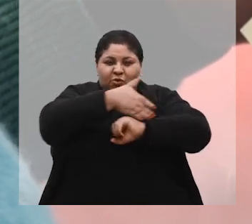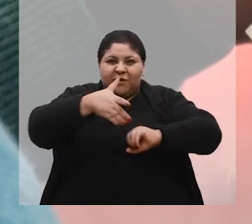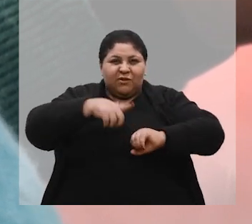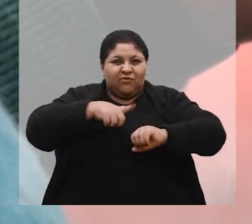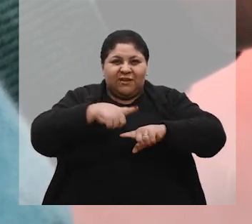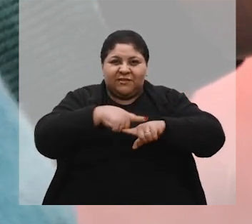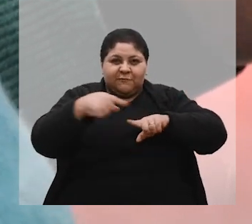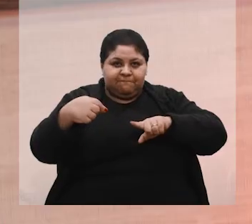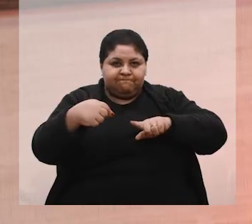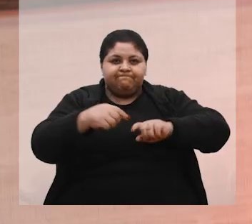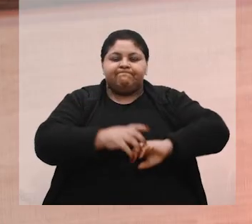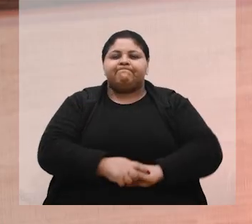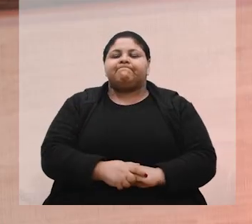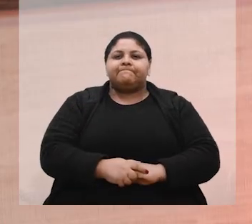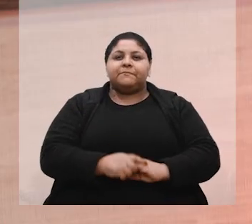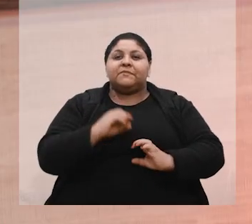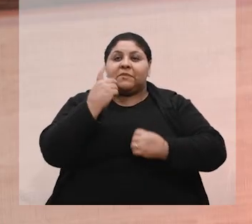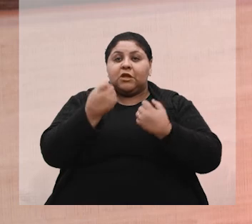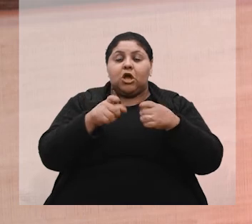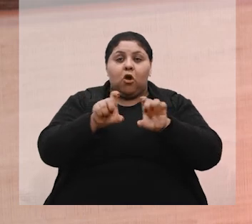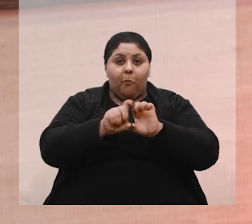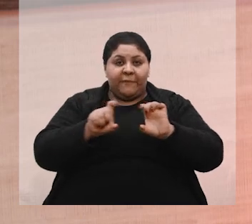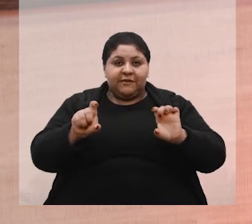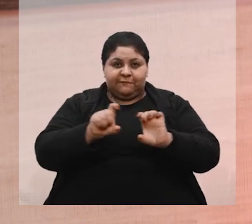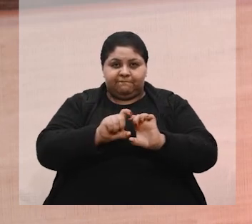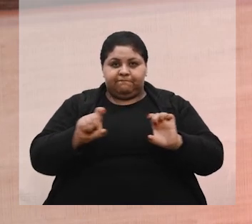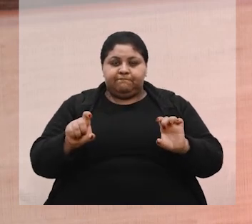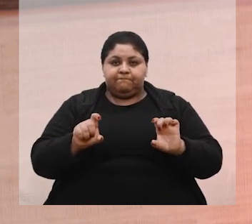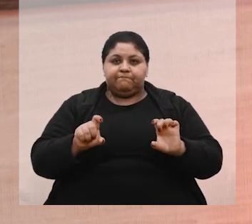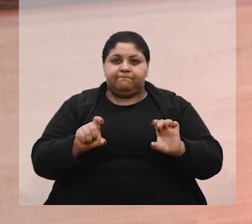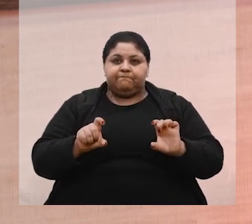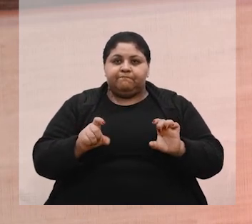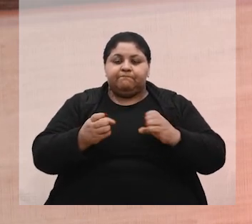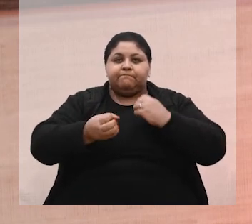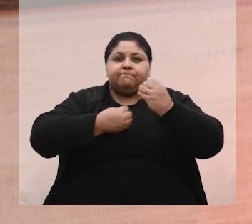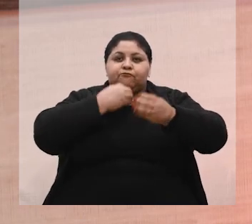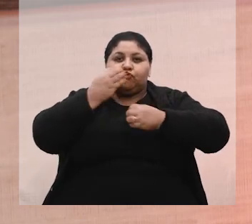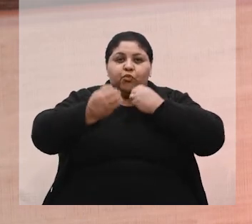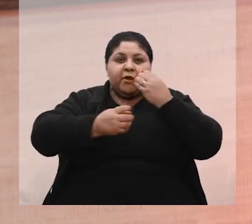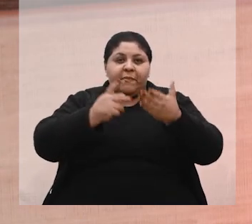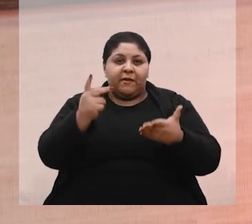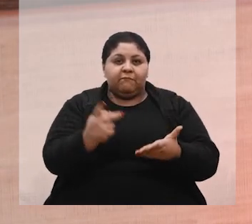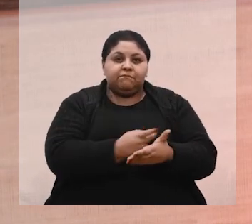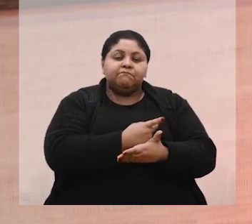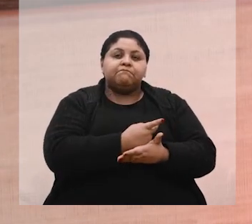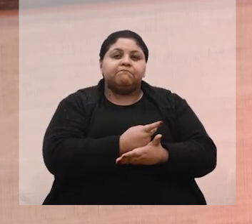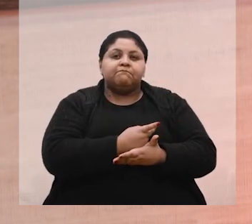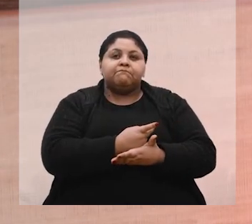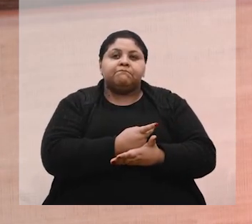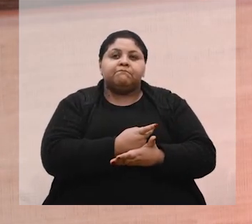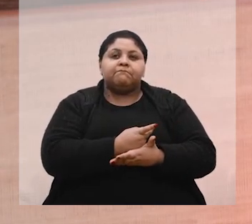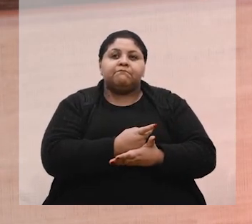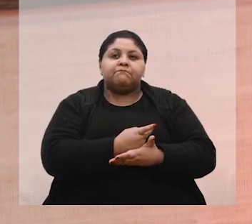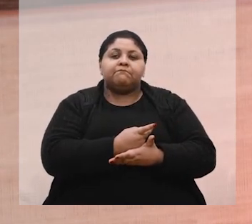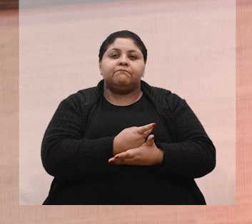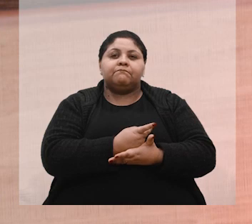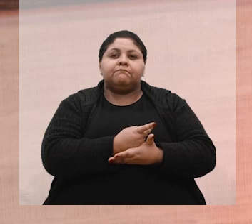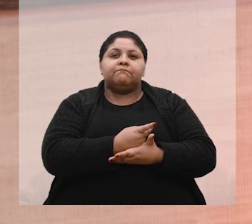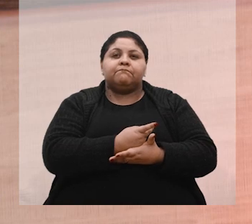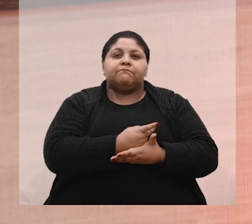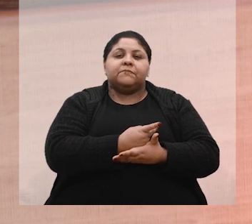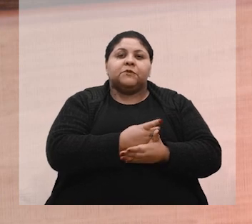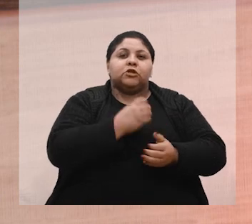sem saída. Esses são alguns dos trechos do poema Falhamos, parte aqui